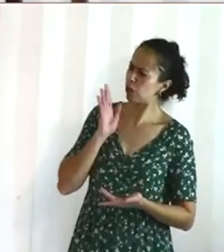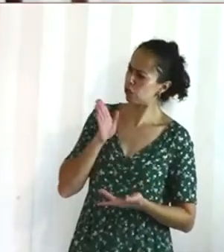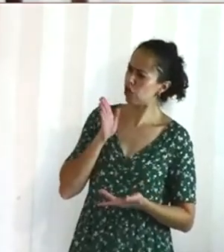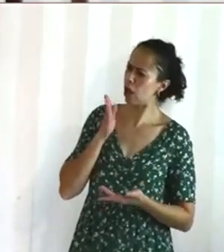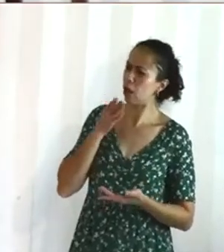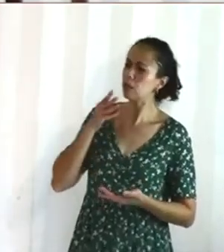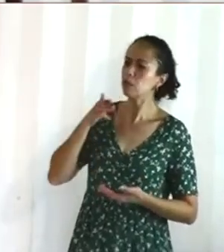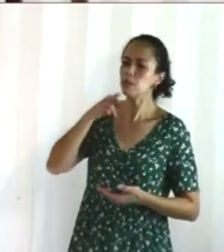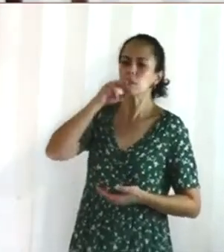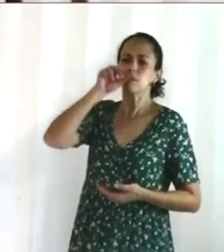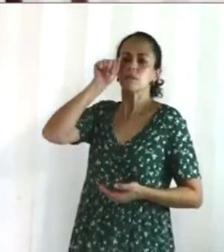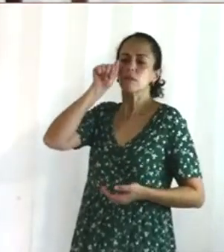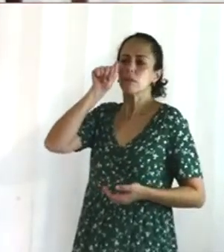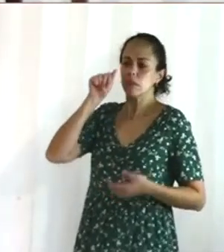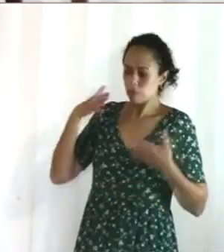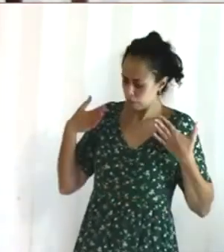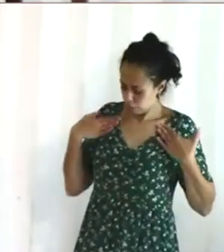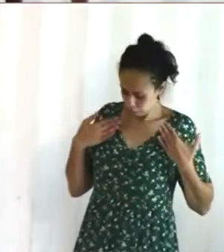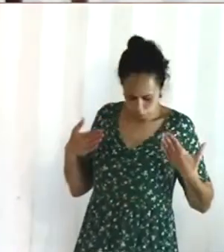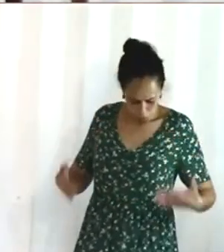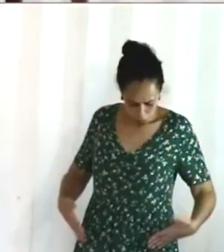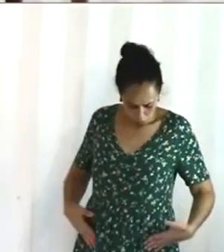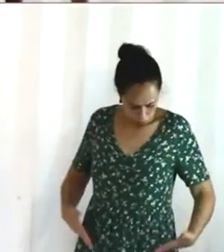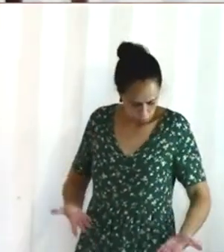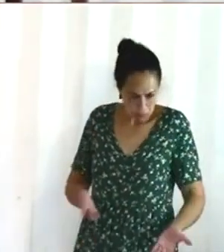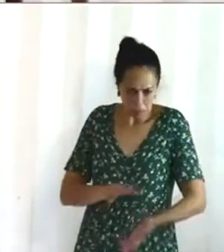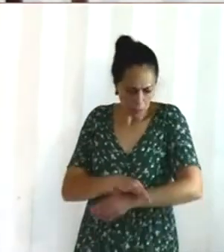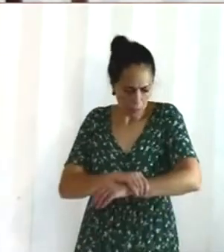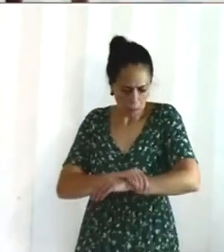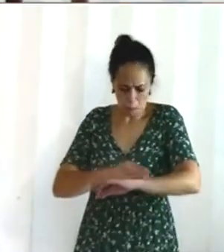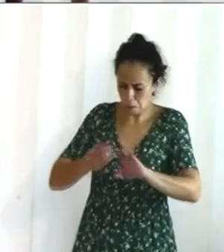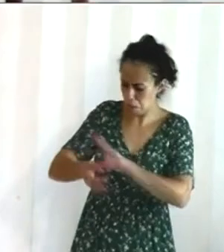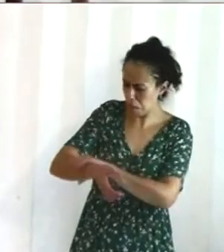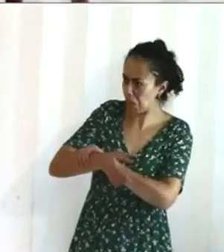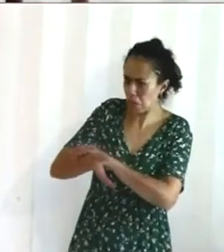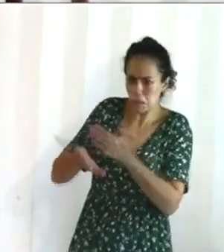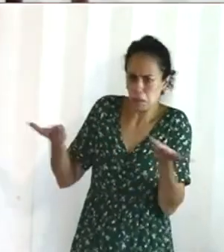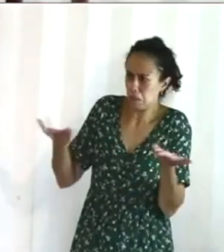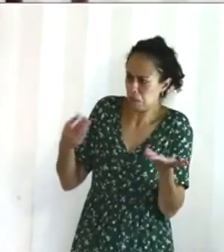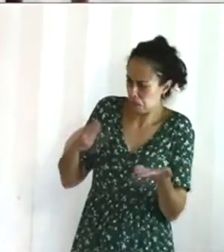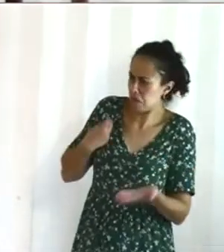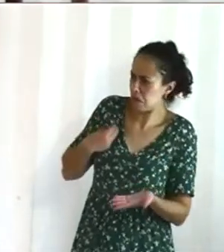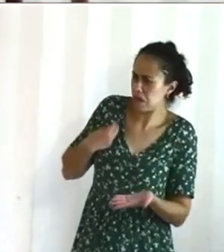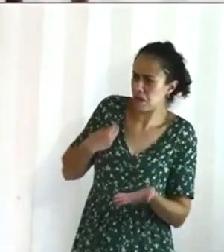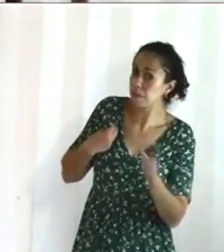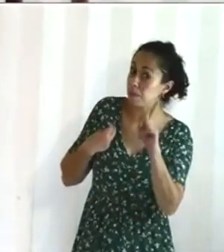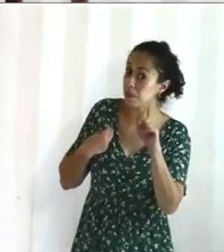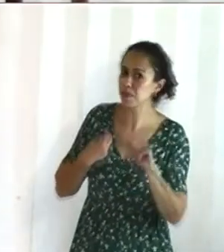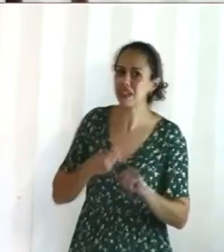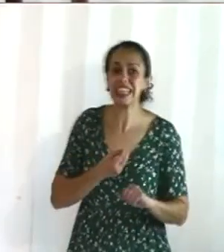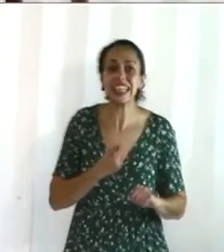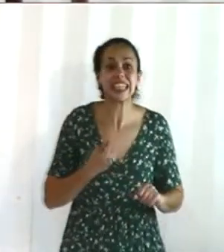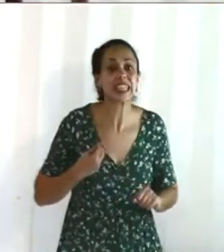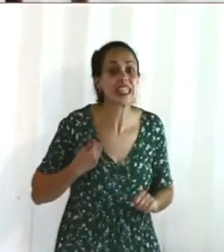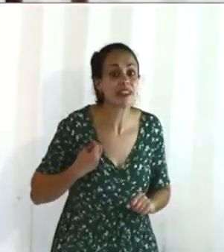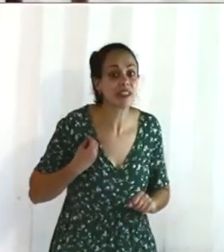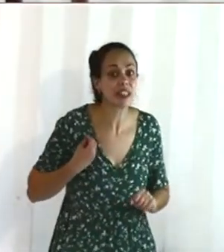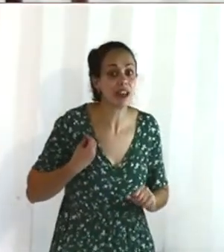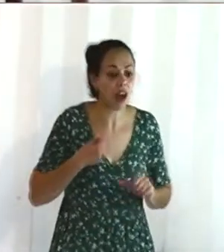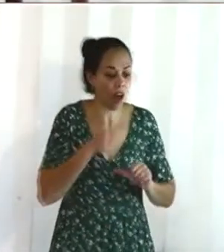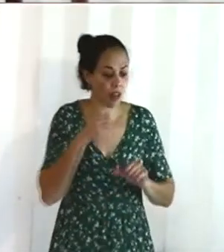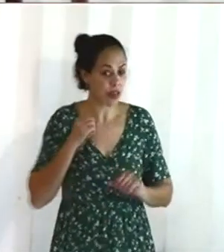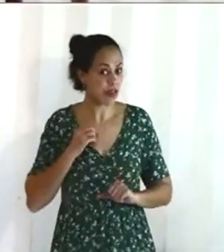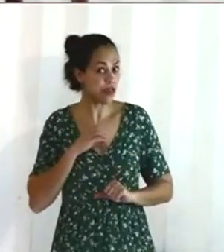talvez ainda não tem, mas que você pode ter se você pedir para que Jesus more no seu coração e seja o seu Salvador, que é uma